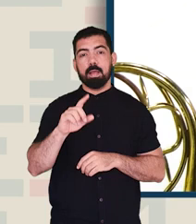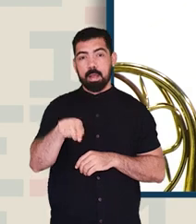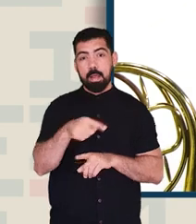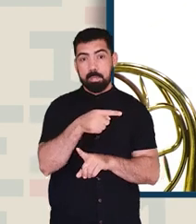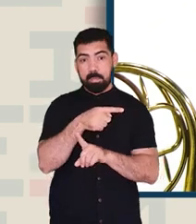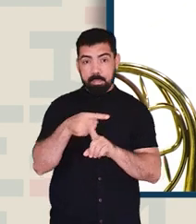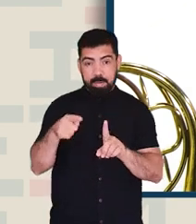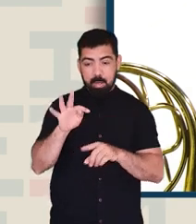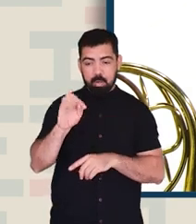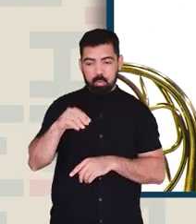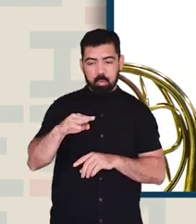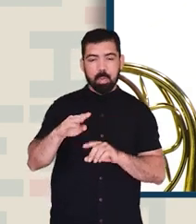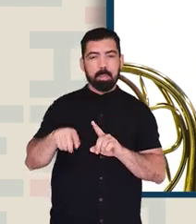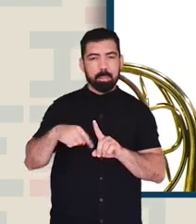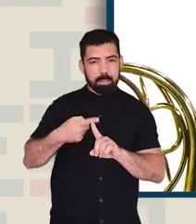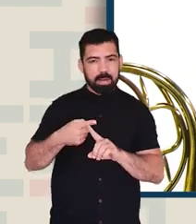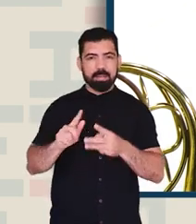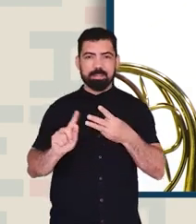mais grave.